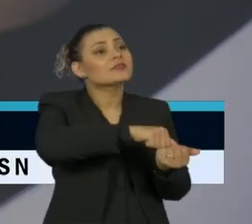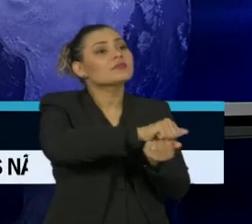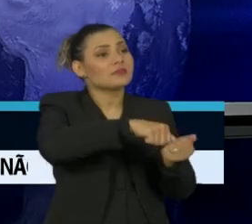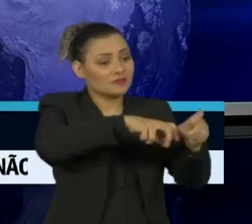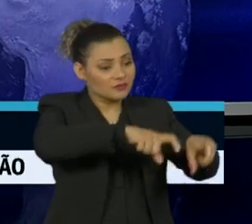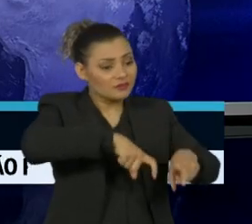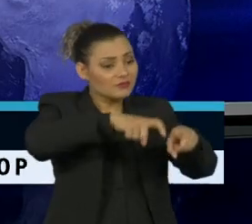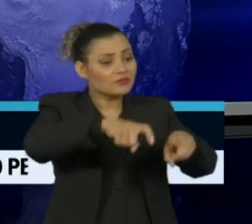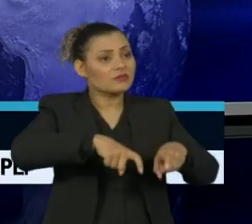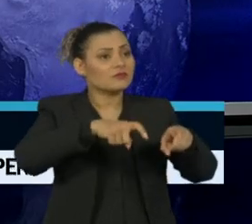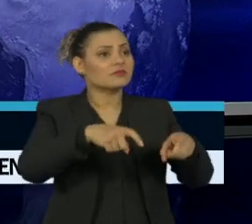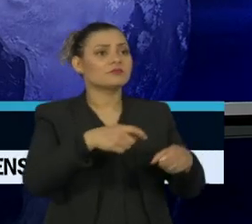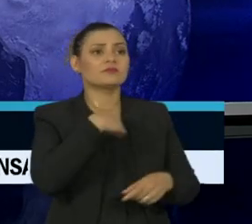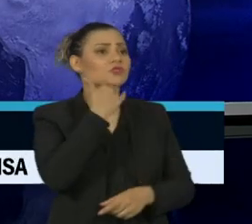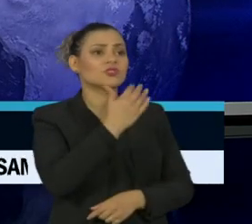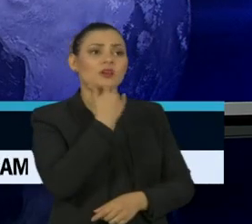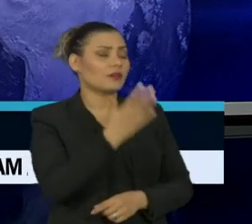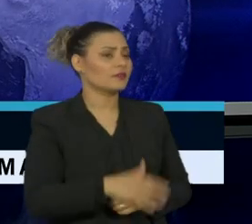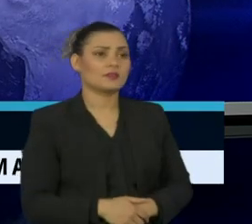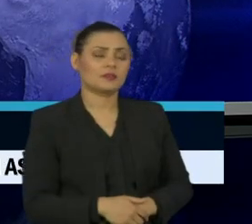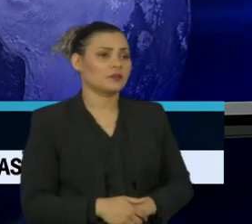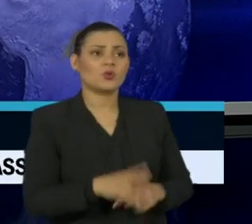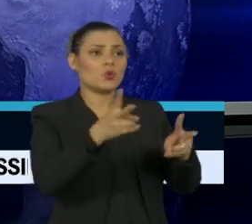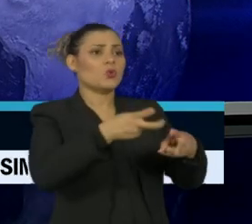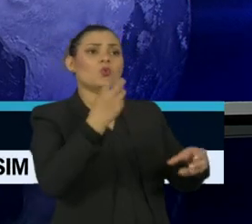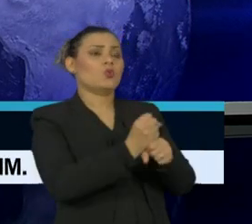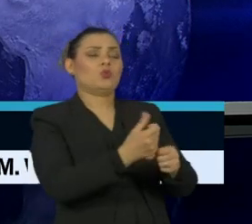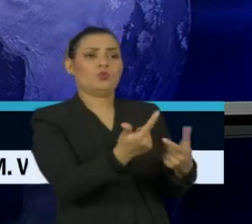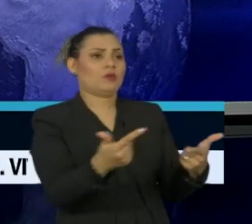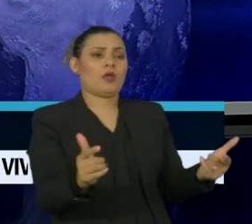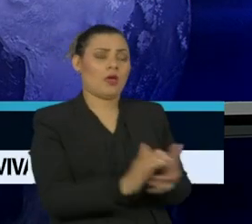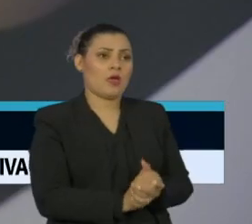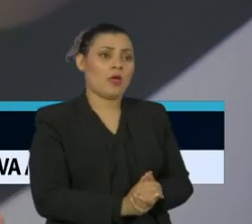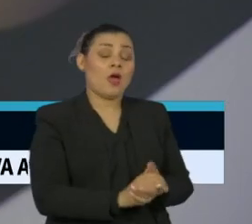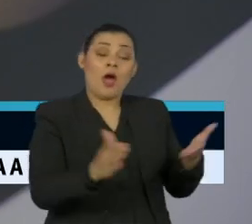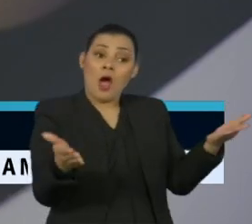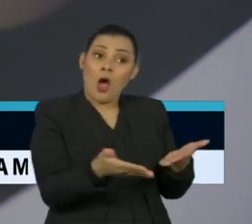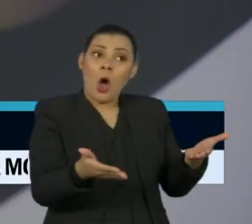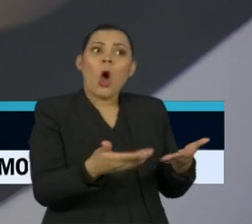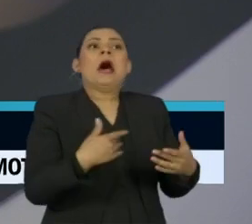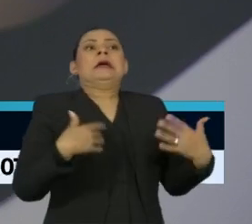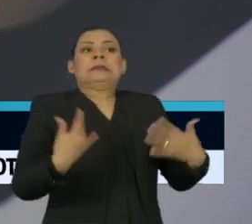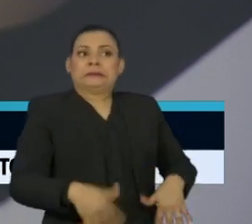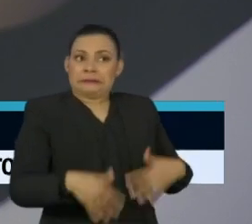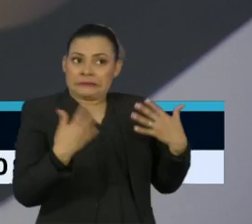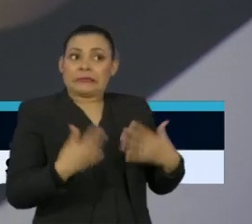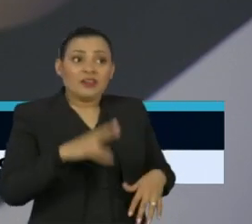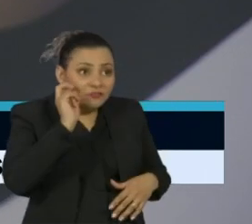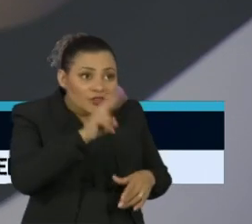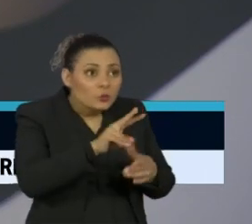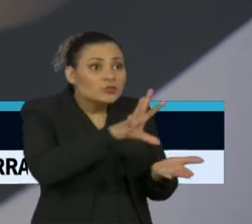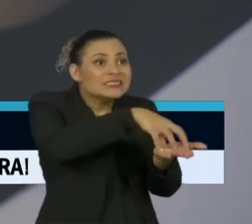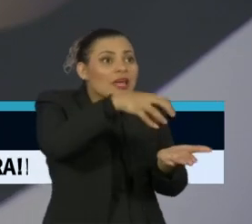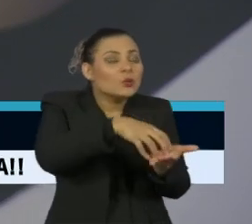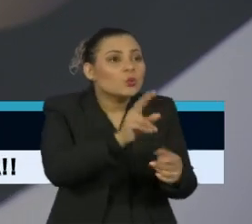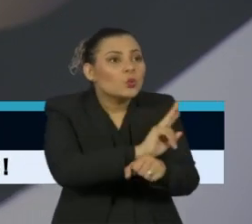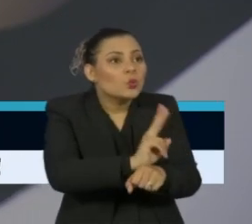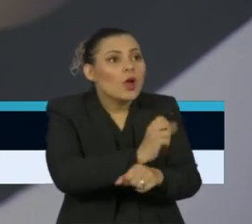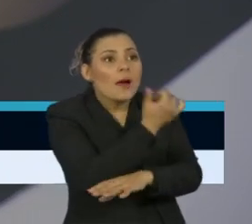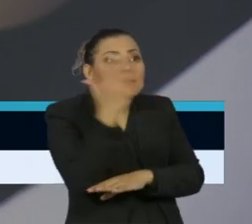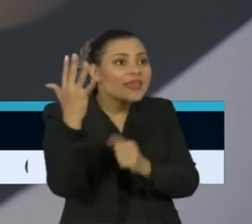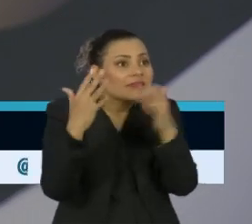lima a e então e agora o que aconteceu também foi que houve um desmonte desses órgãos ambientais